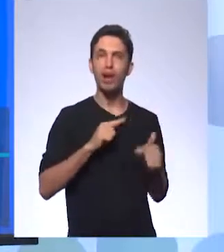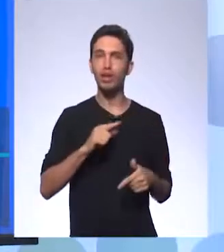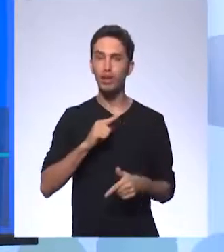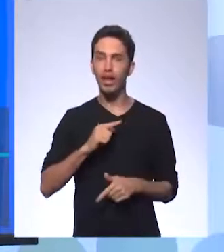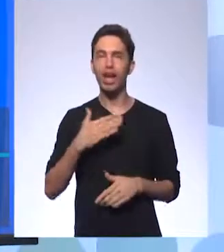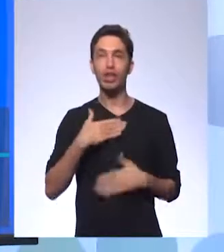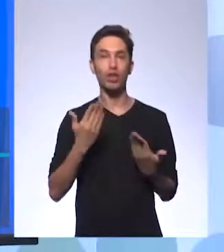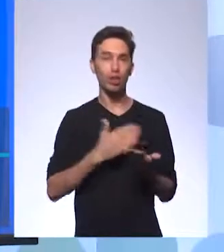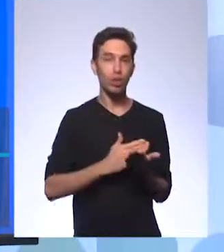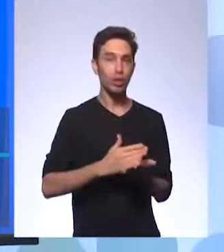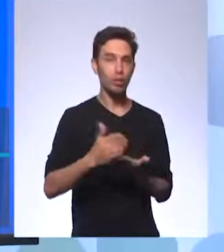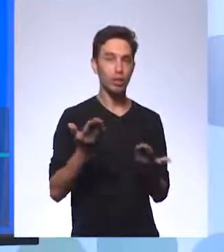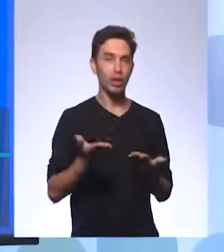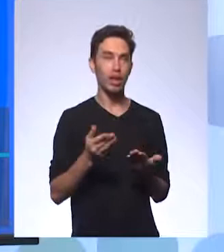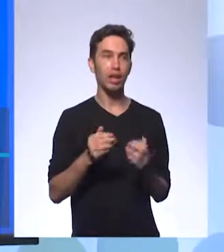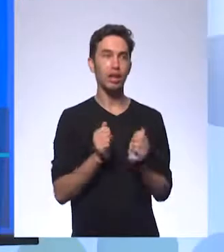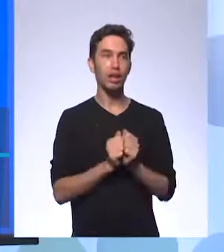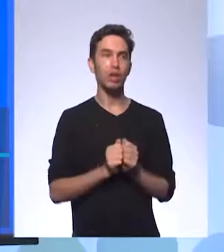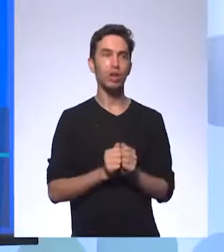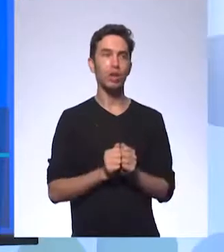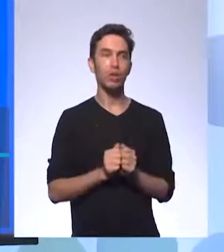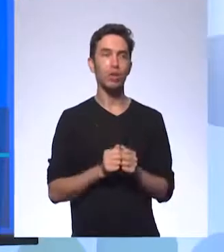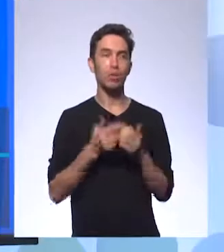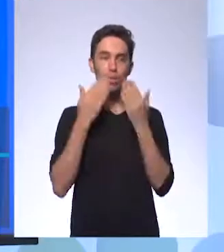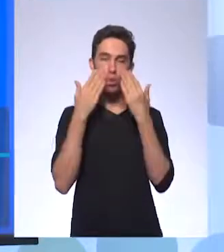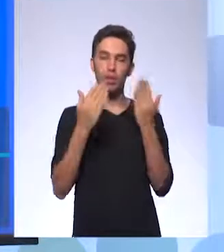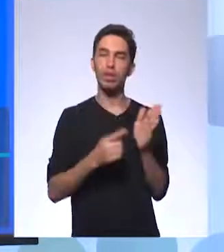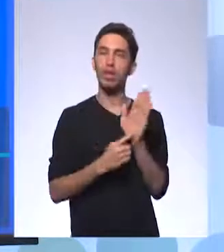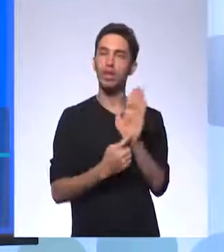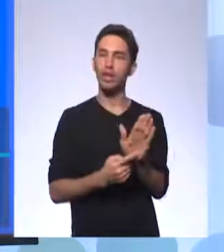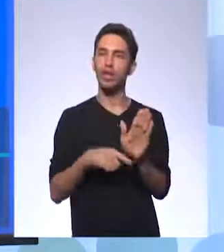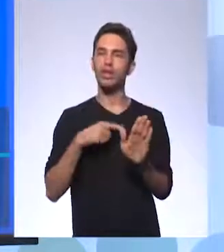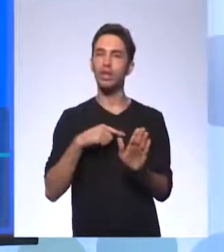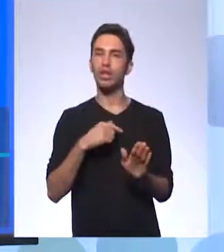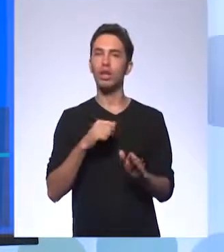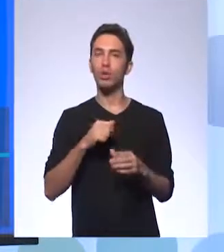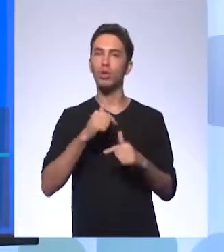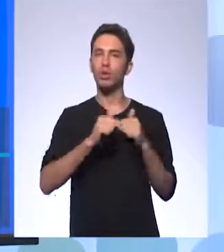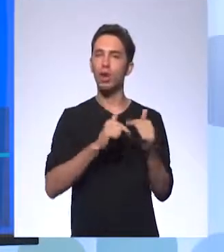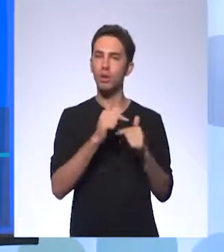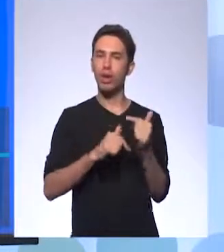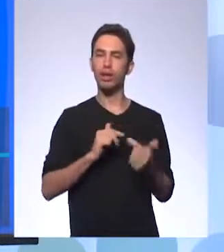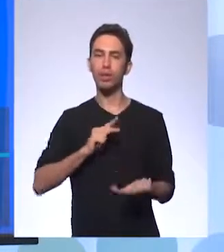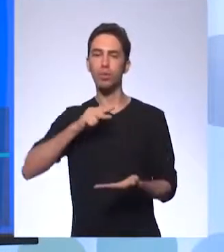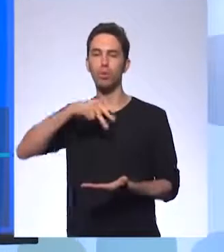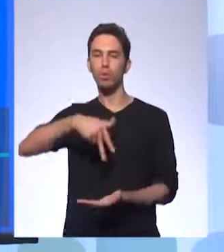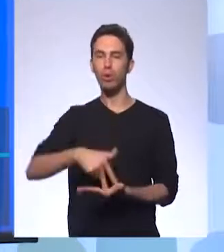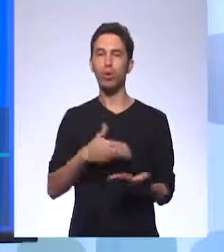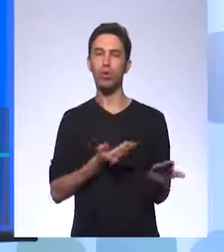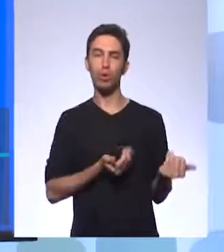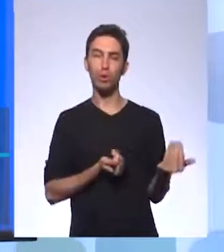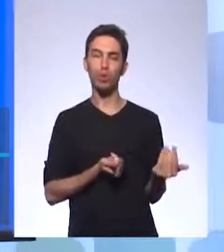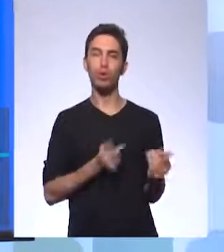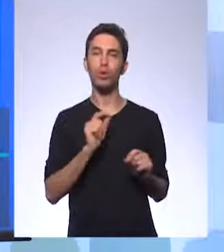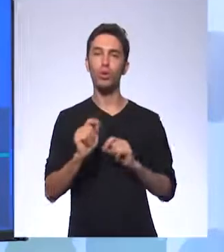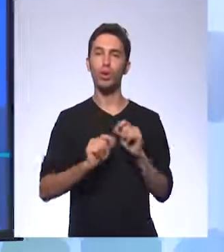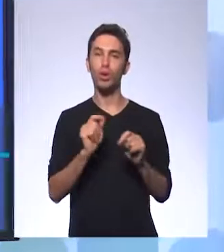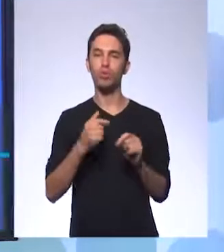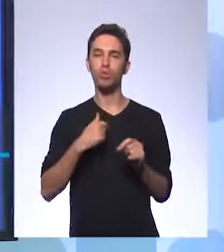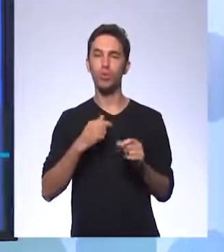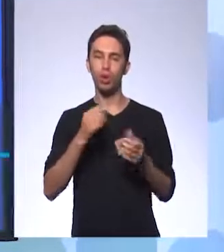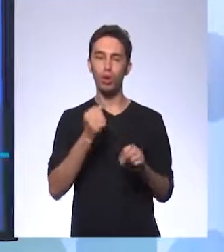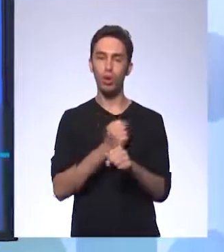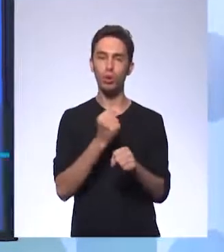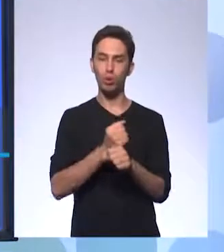nós já vamos iniciar a aula com um trabalho dentro aí do quadro do protagonismo juvenil, que é uma maquete.